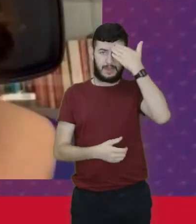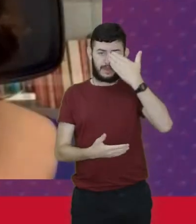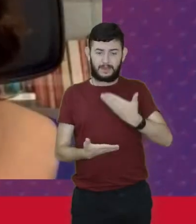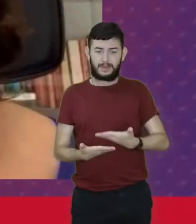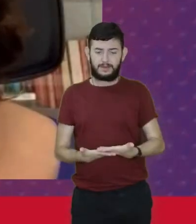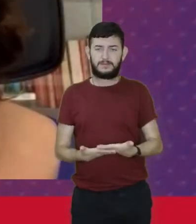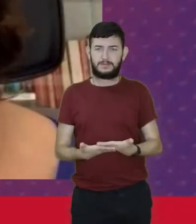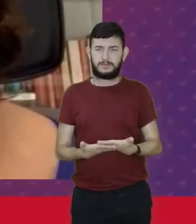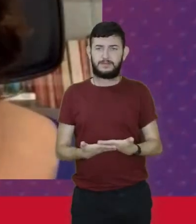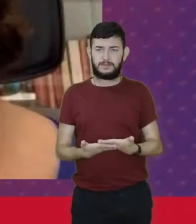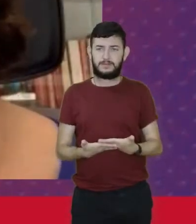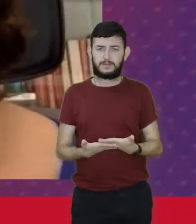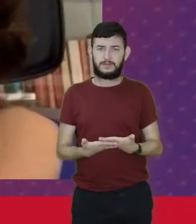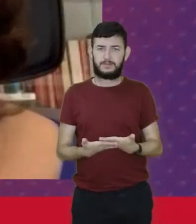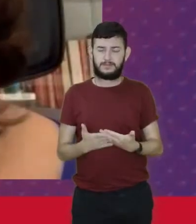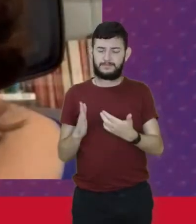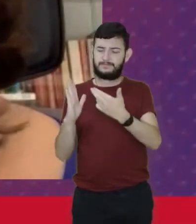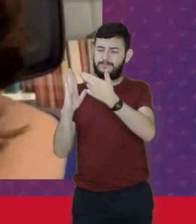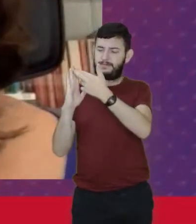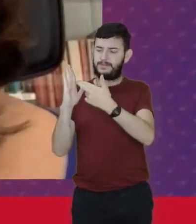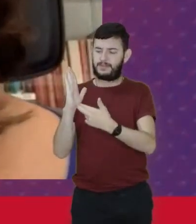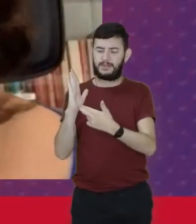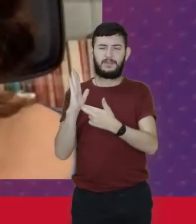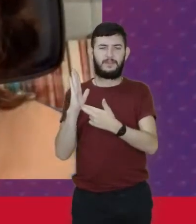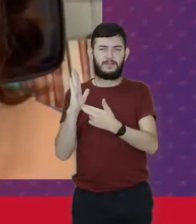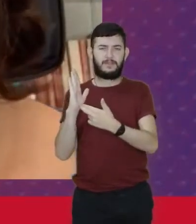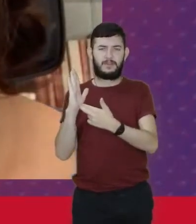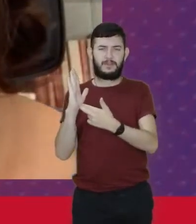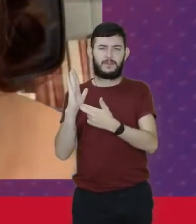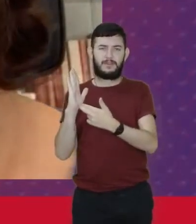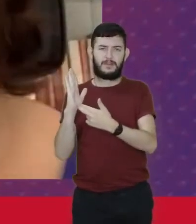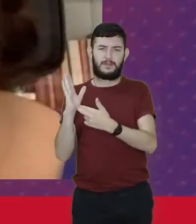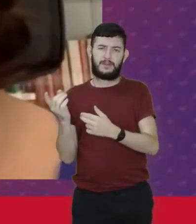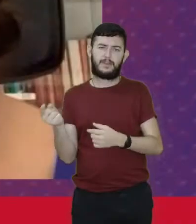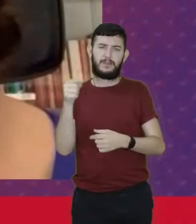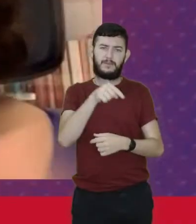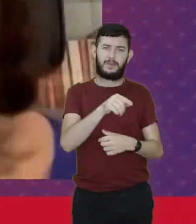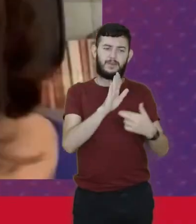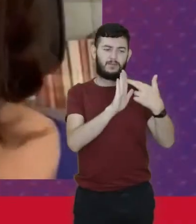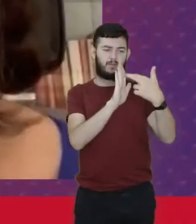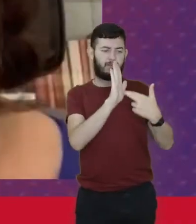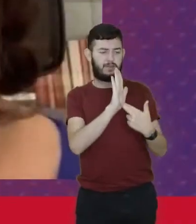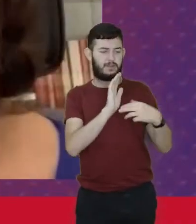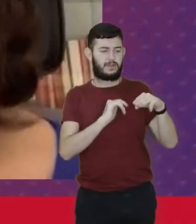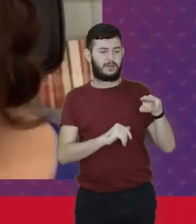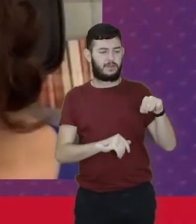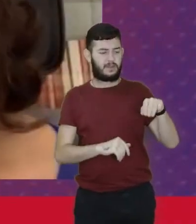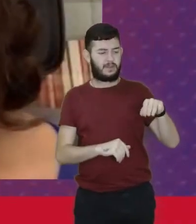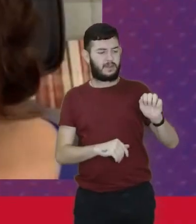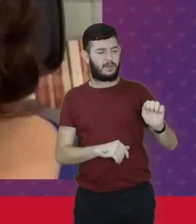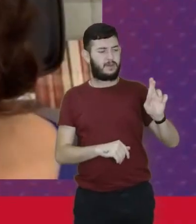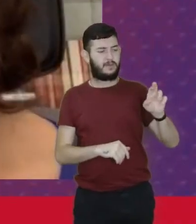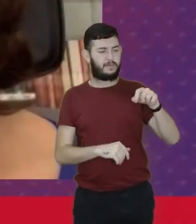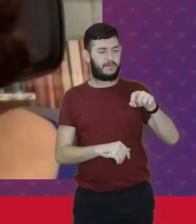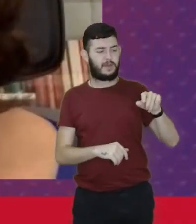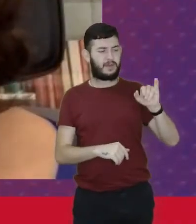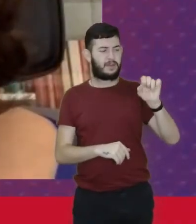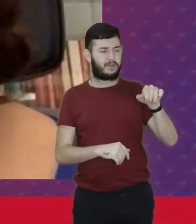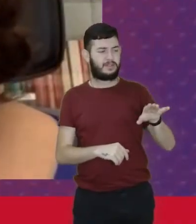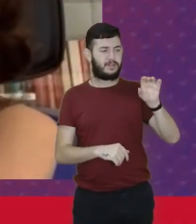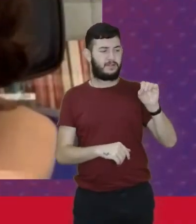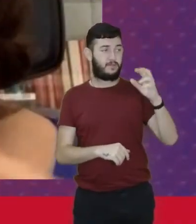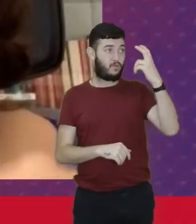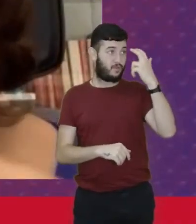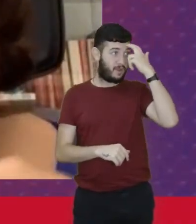essa doutrina do marxismo cultural seja uma recriação, uma reelaboração da doutrina de segurança